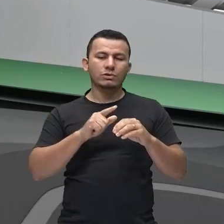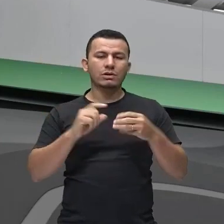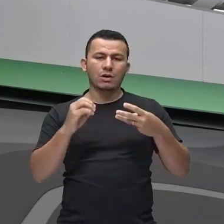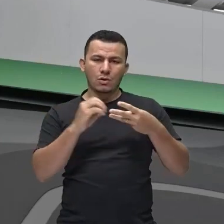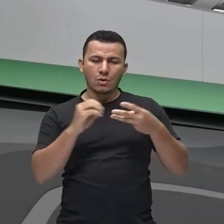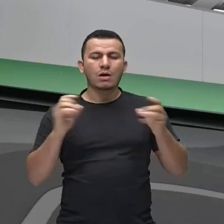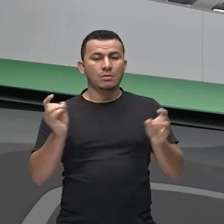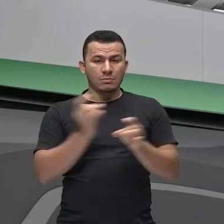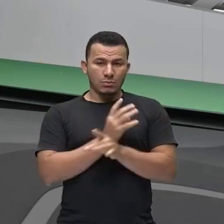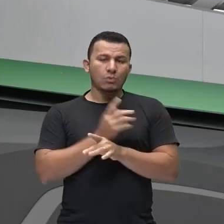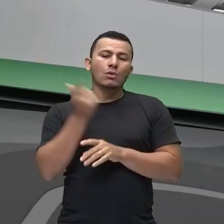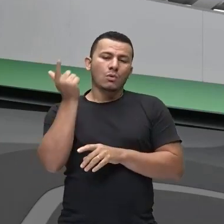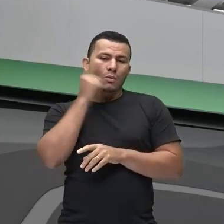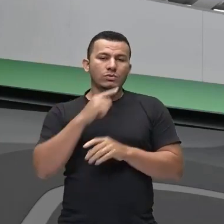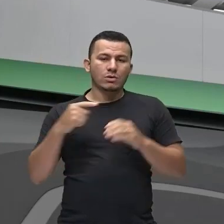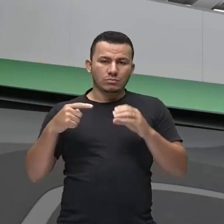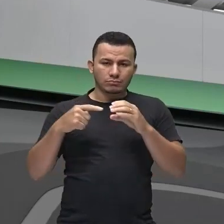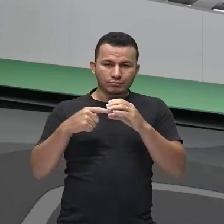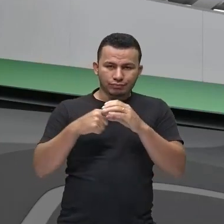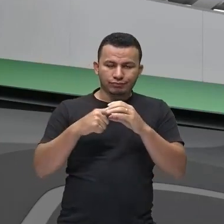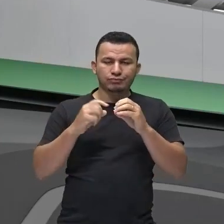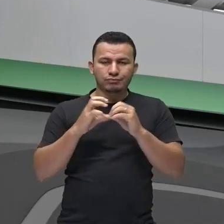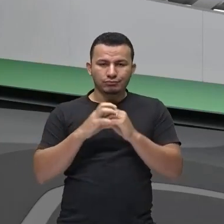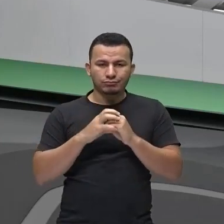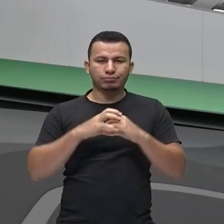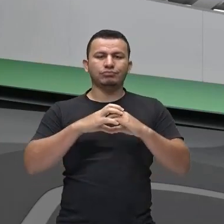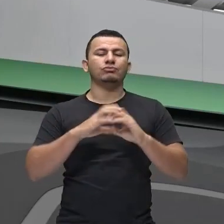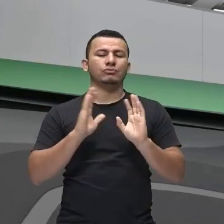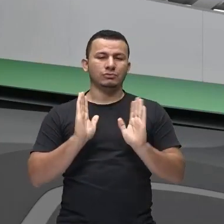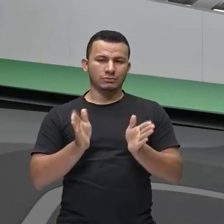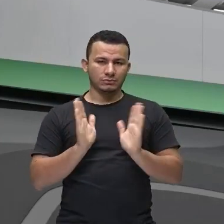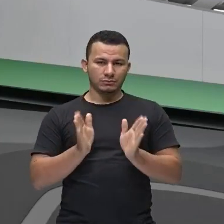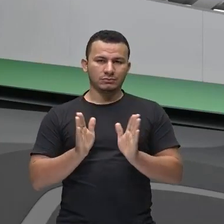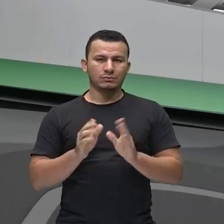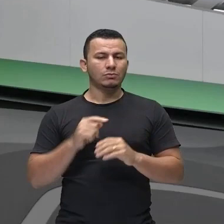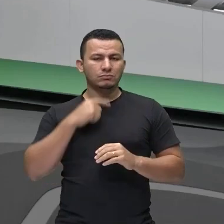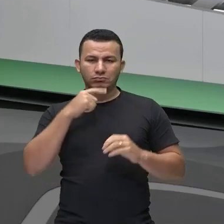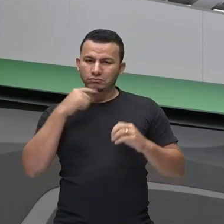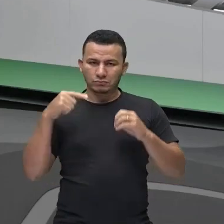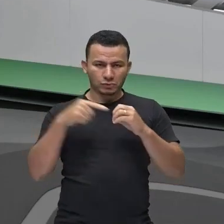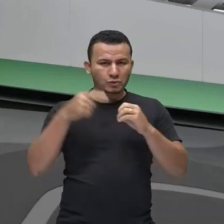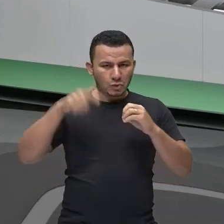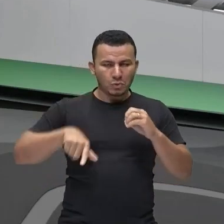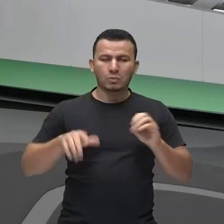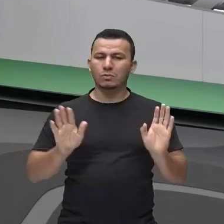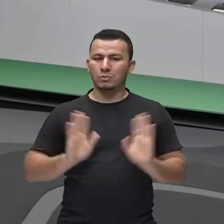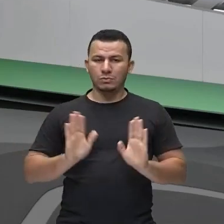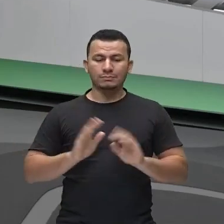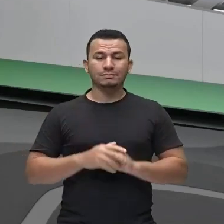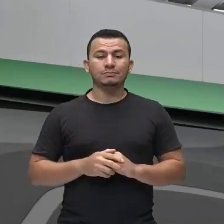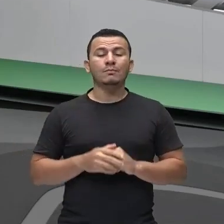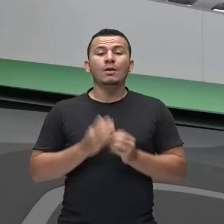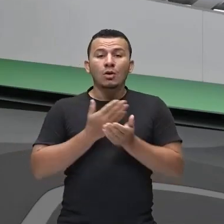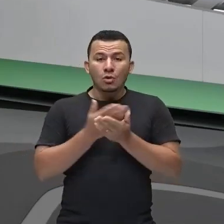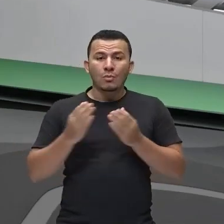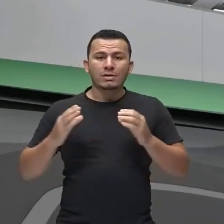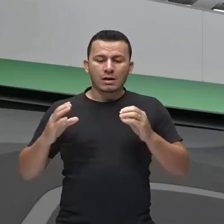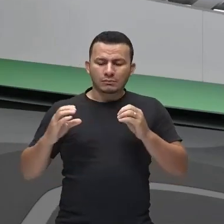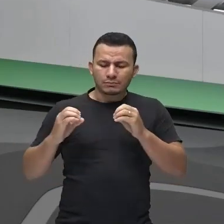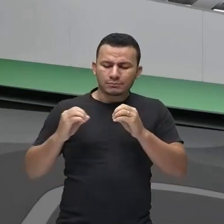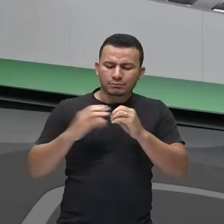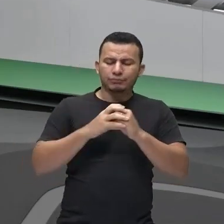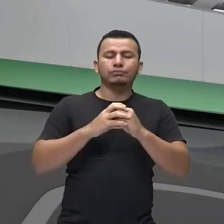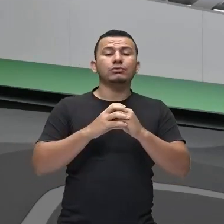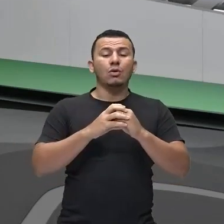masculina já entrou na célula feminina, tá bom? E aí começa o desenvolvimento. Olha